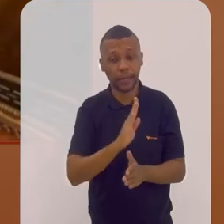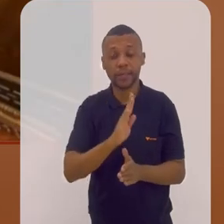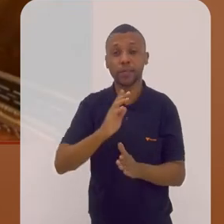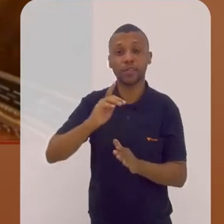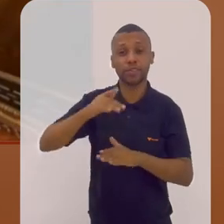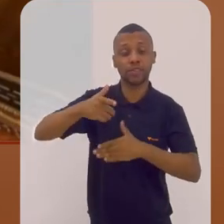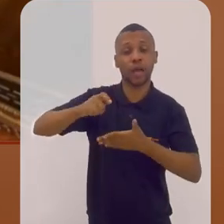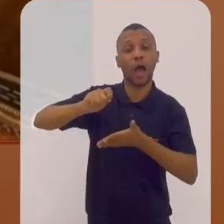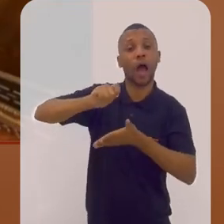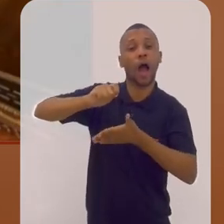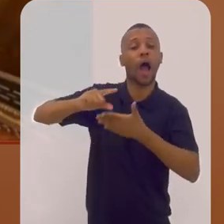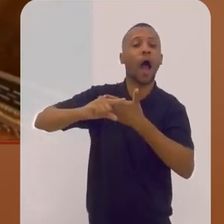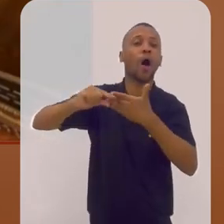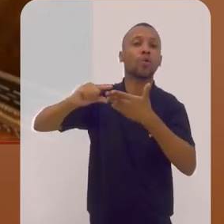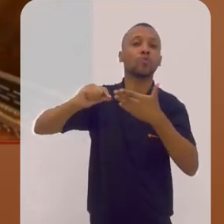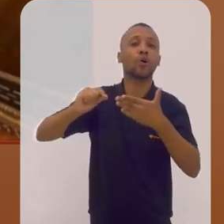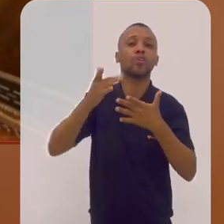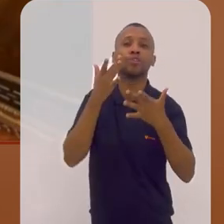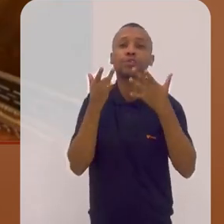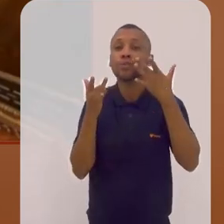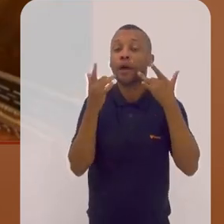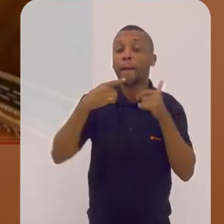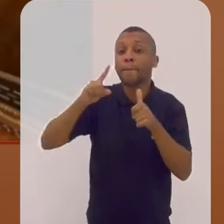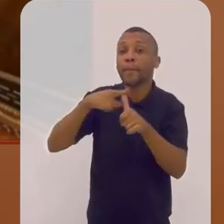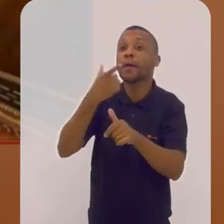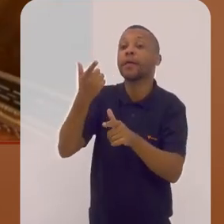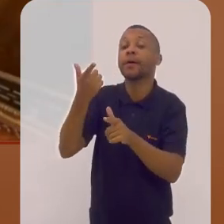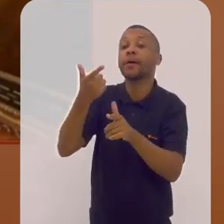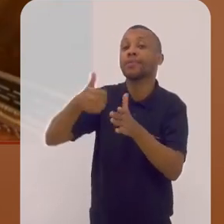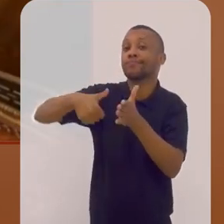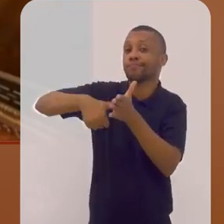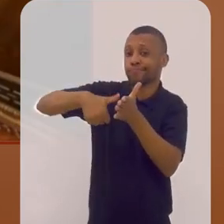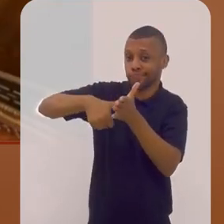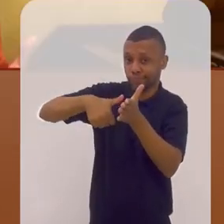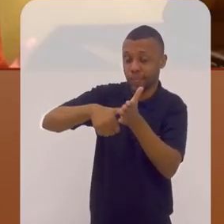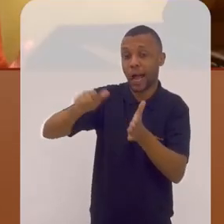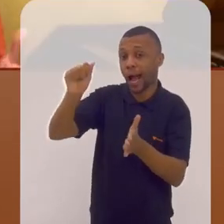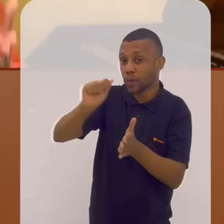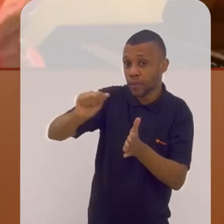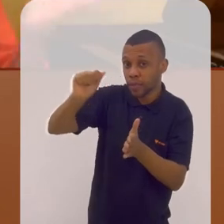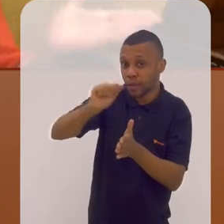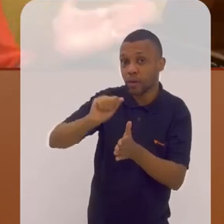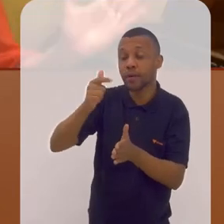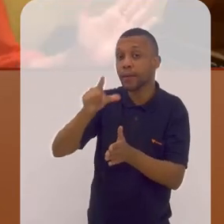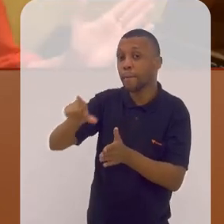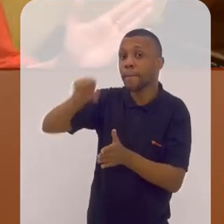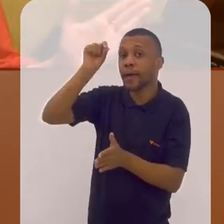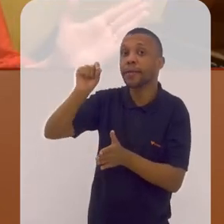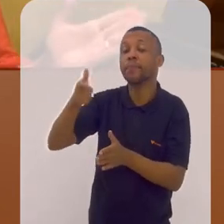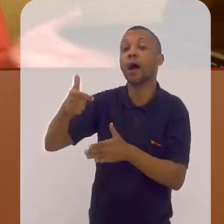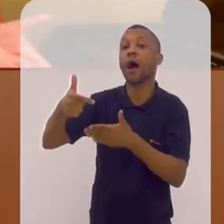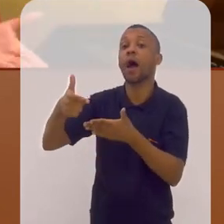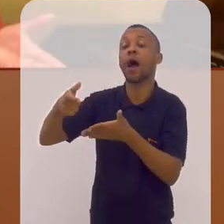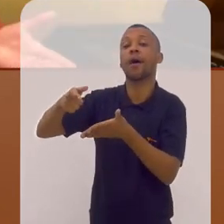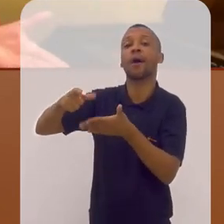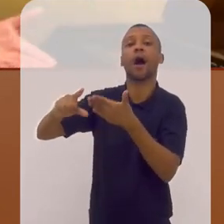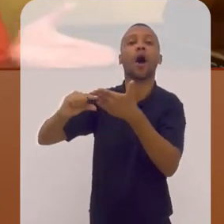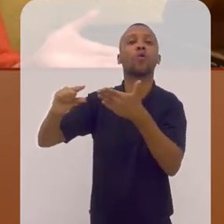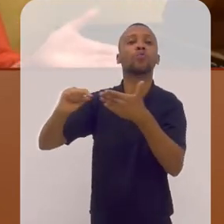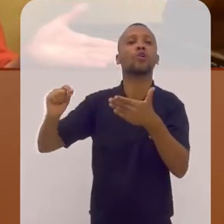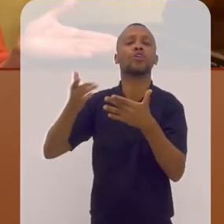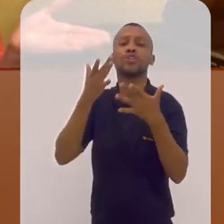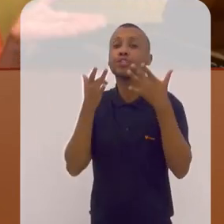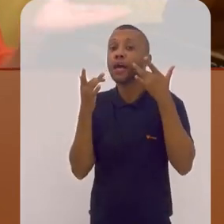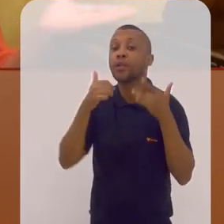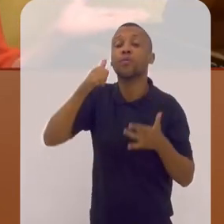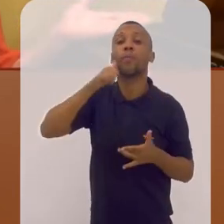Teatrais, que é a primeira sociedade que preza pelos direitos autorais de autores teatrais, mas entre os quais